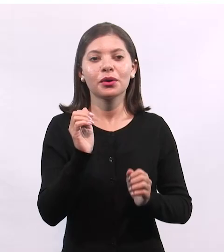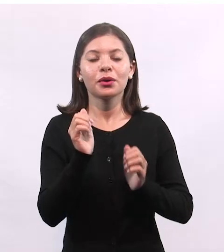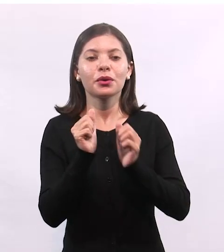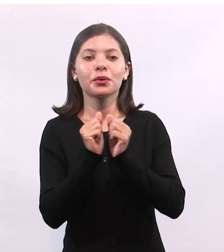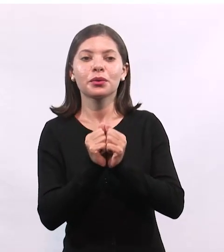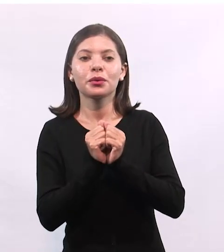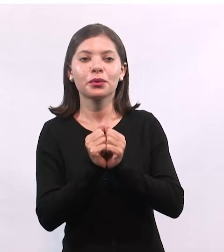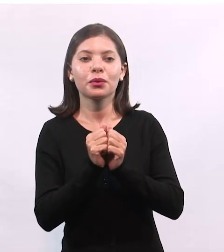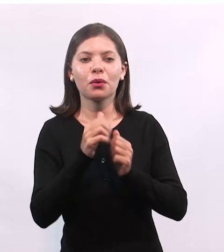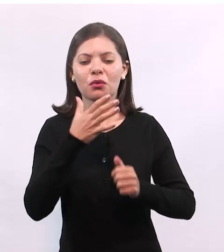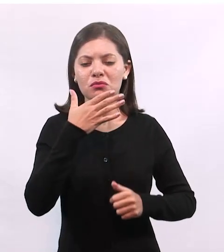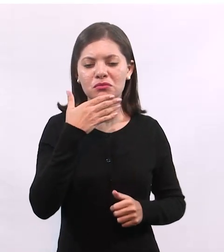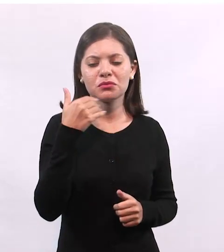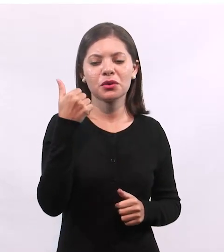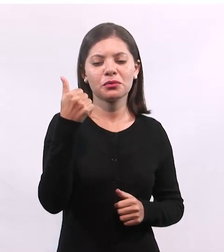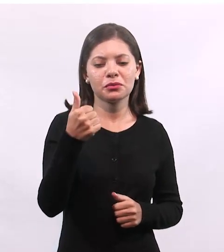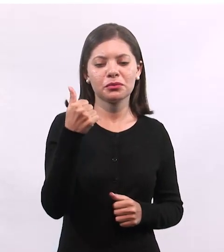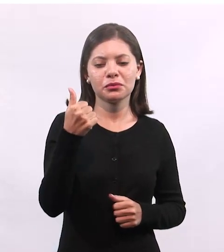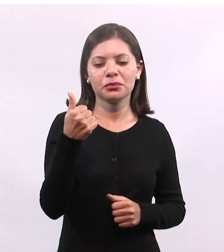com excelente